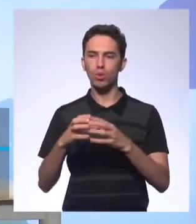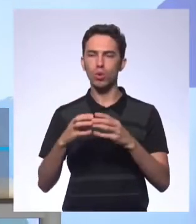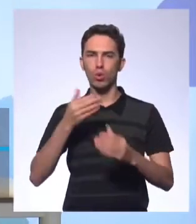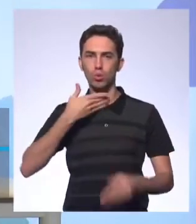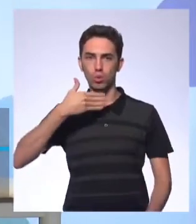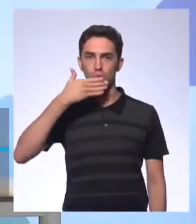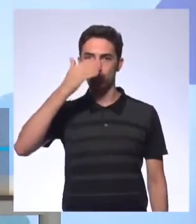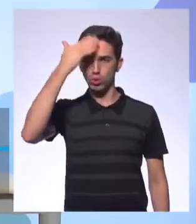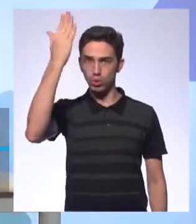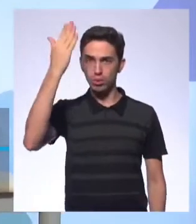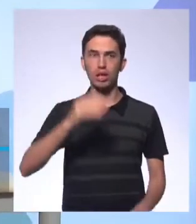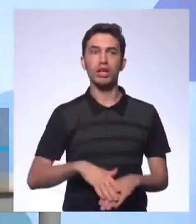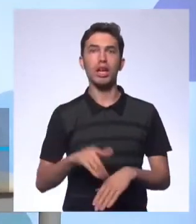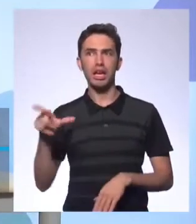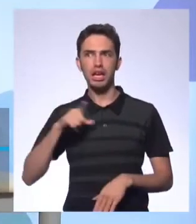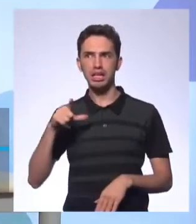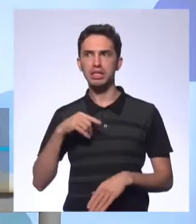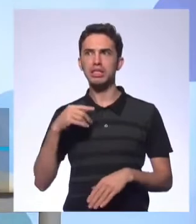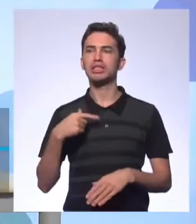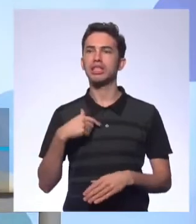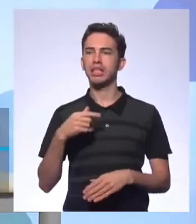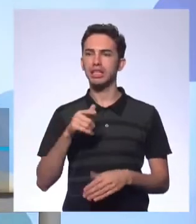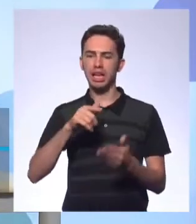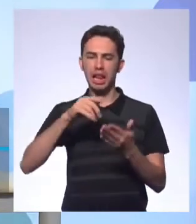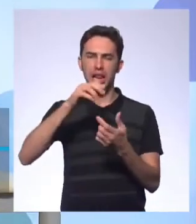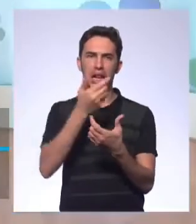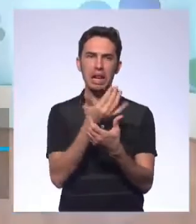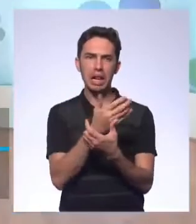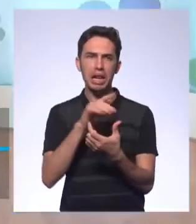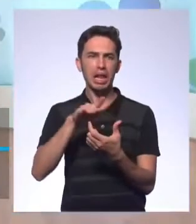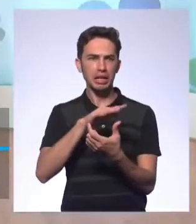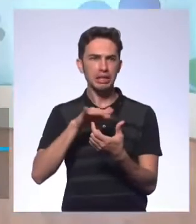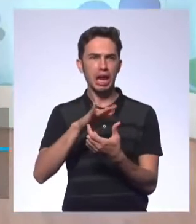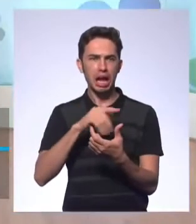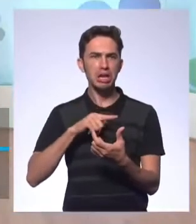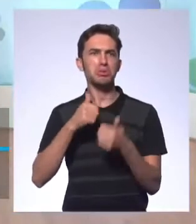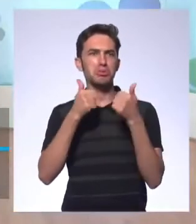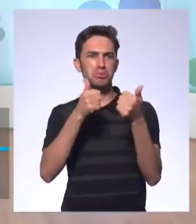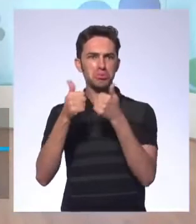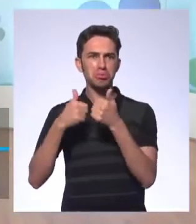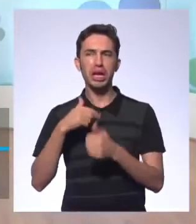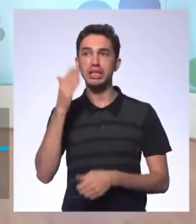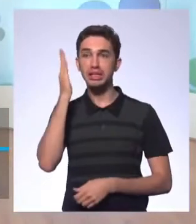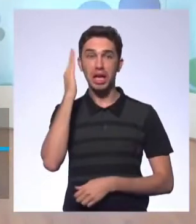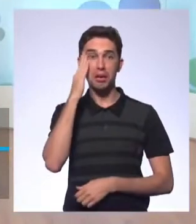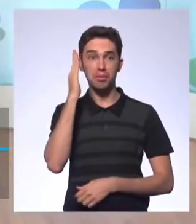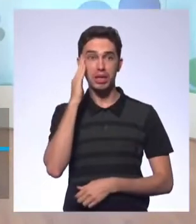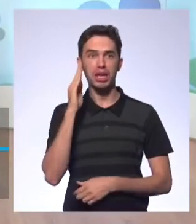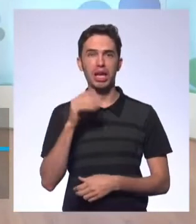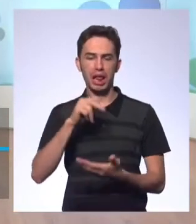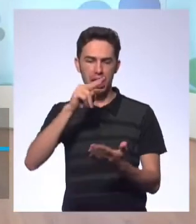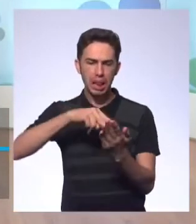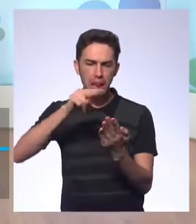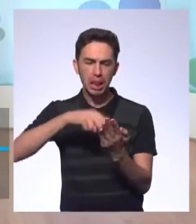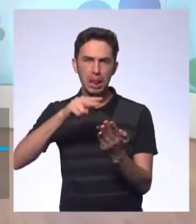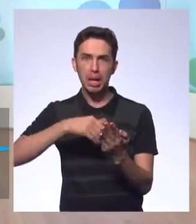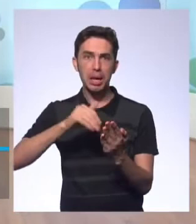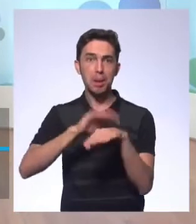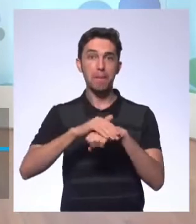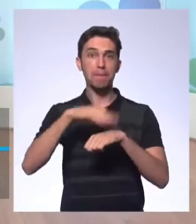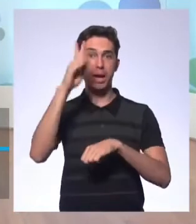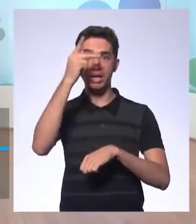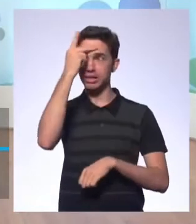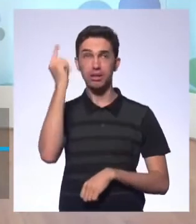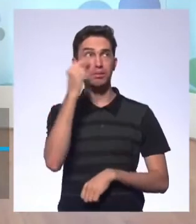vieram para cá, eram letrados. Muitos deles, professor Sim. Carlos, sabiam ler mais do que os próprios senhores, né, os próprios donos.